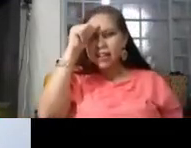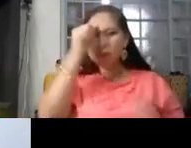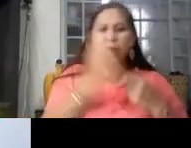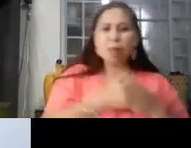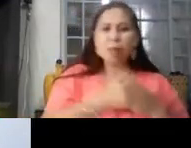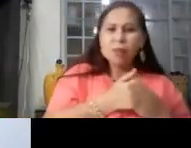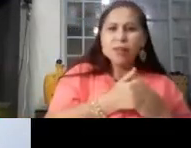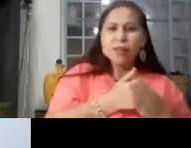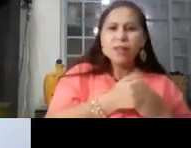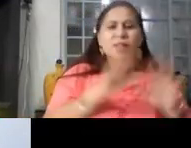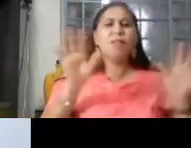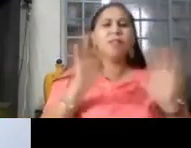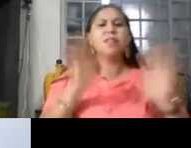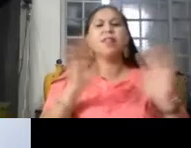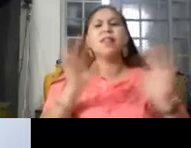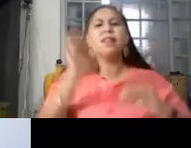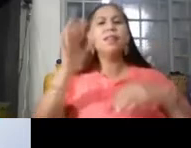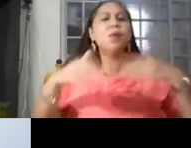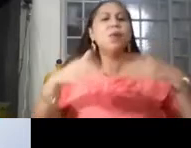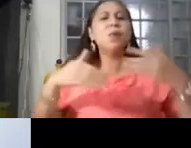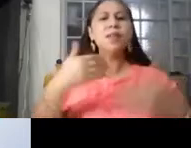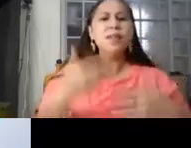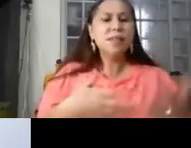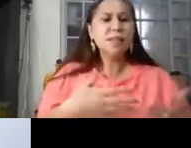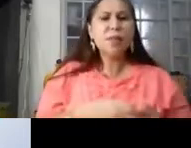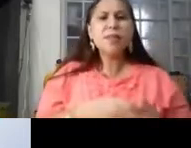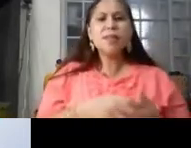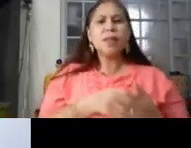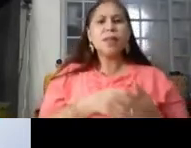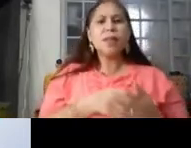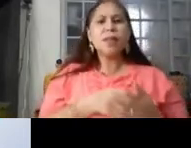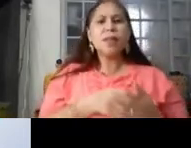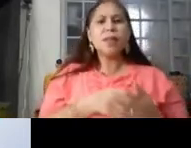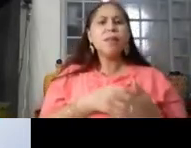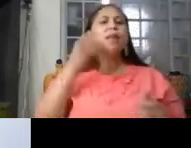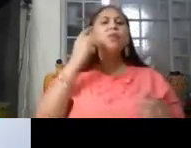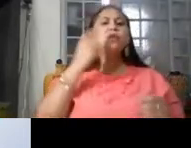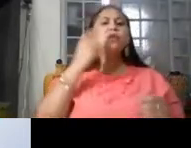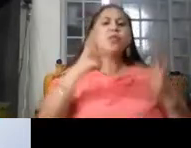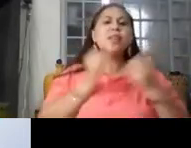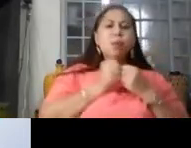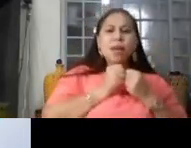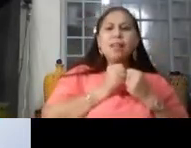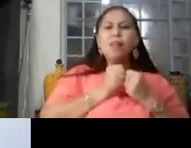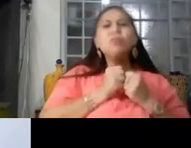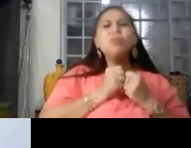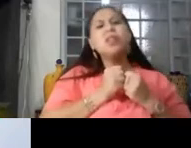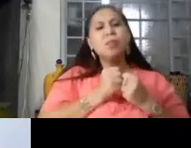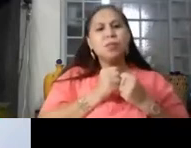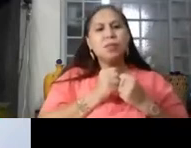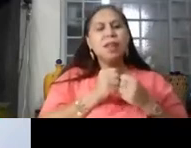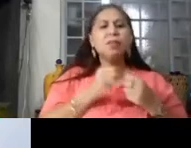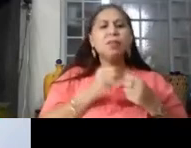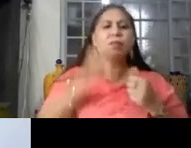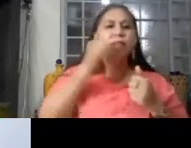o animal? Não, a gente está tratando de outra situação, né? E os surdos já se apropriaram de alguns termos, né?